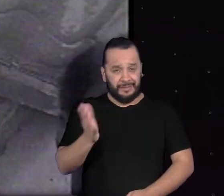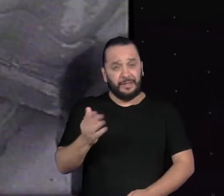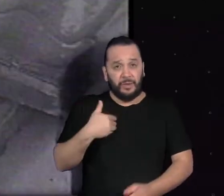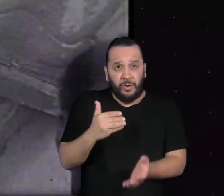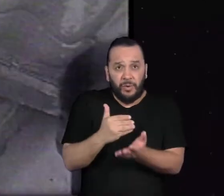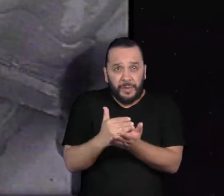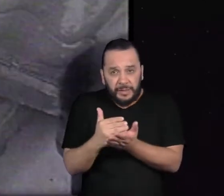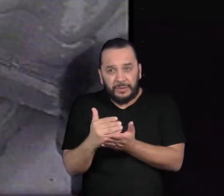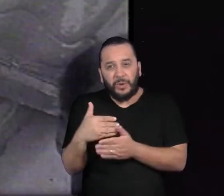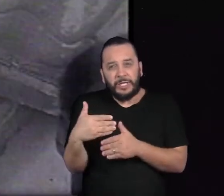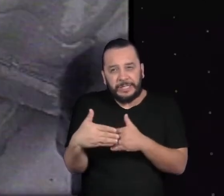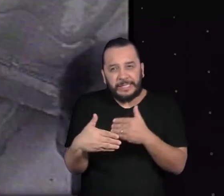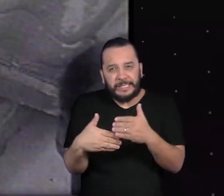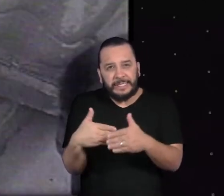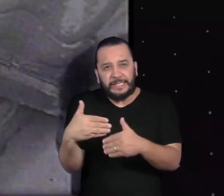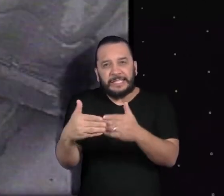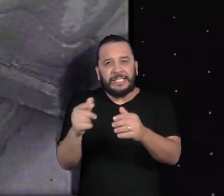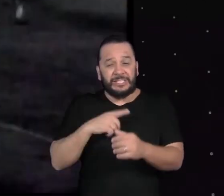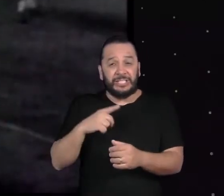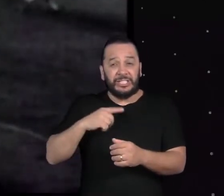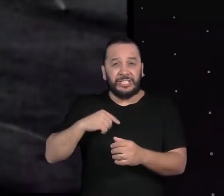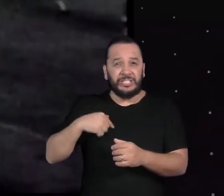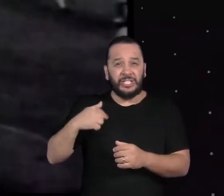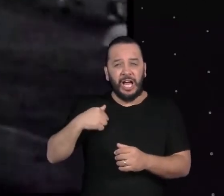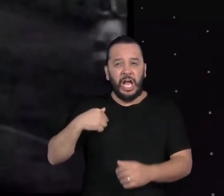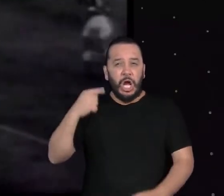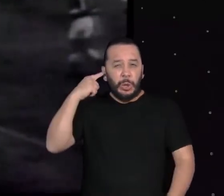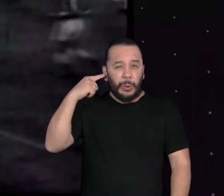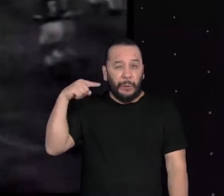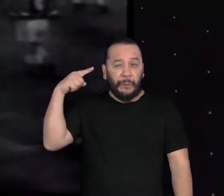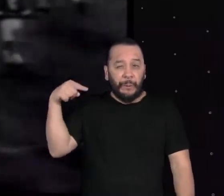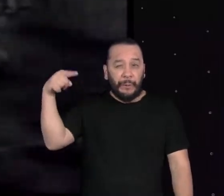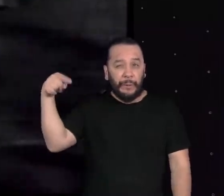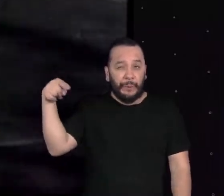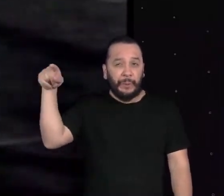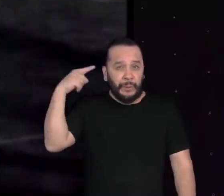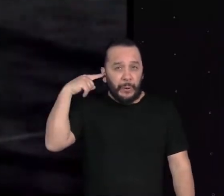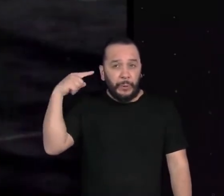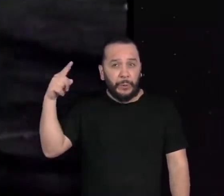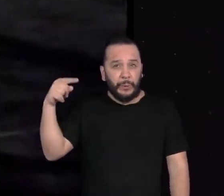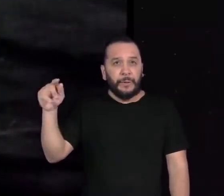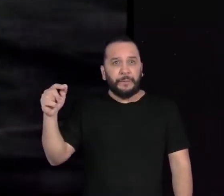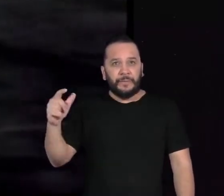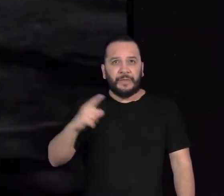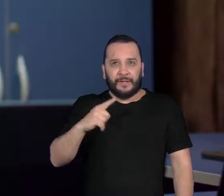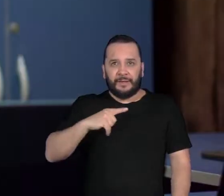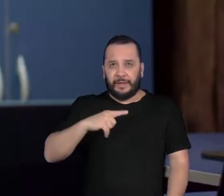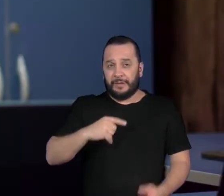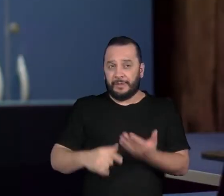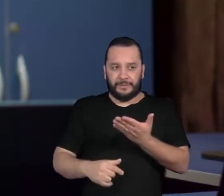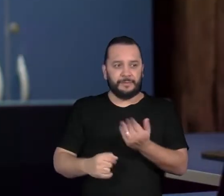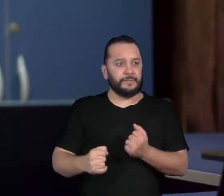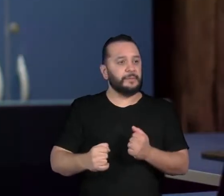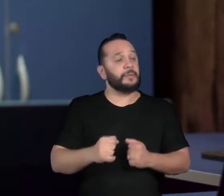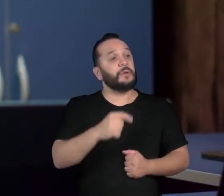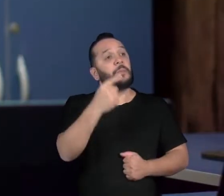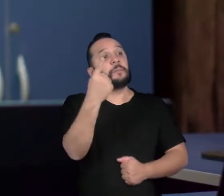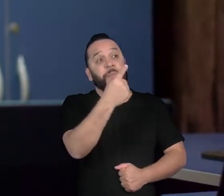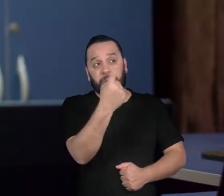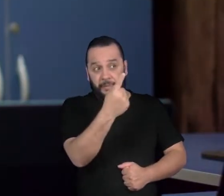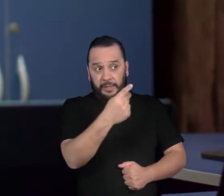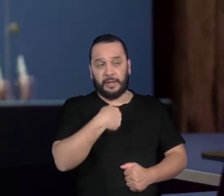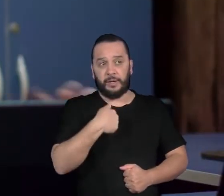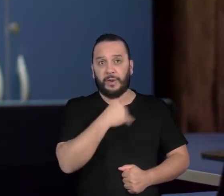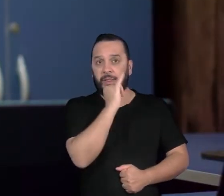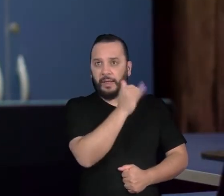Até tinha muito chiado, tinha muita interferência. Mazola de bicicleta, Didi! O primeiro